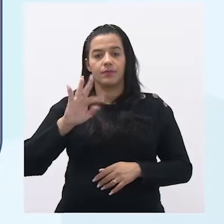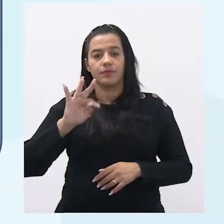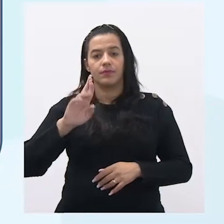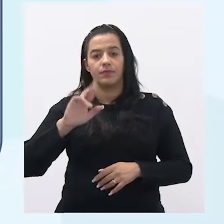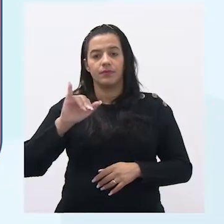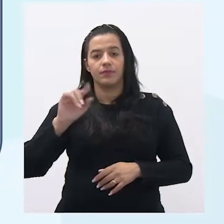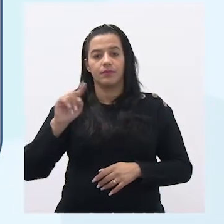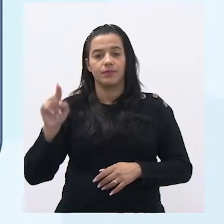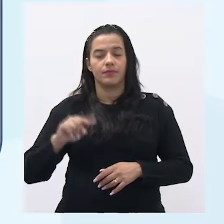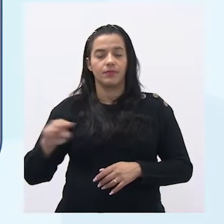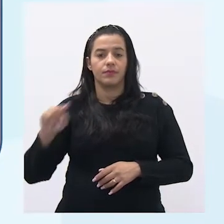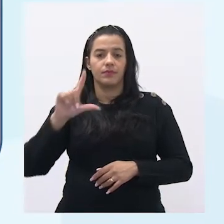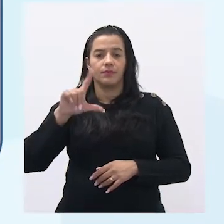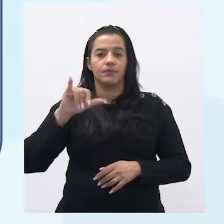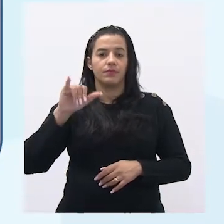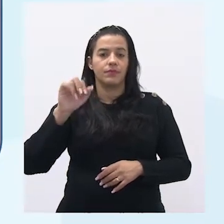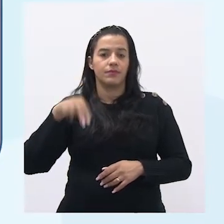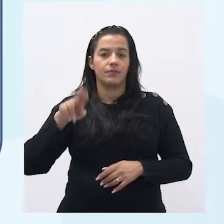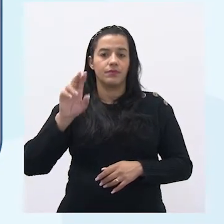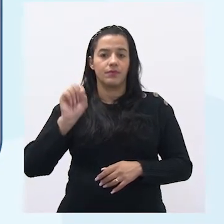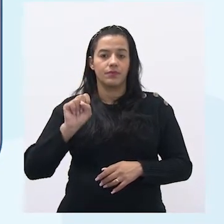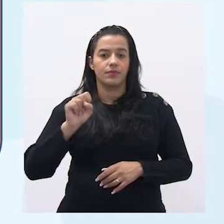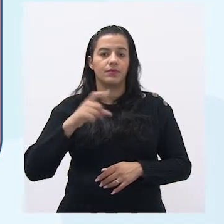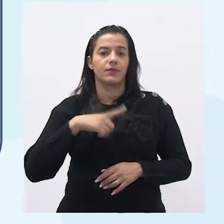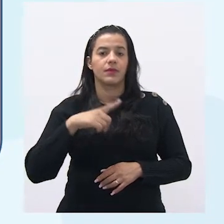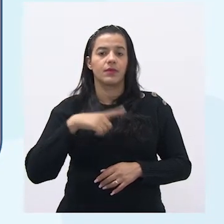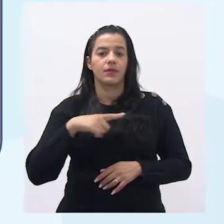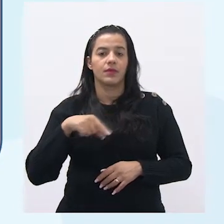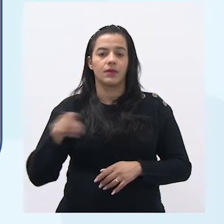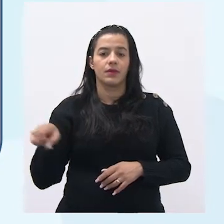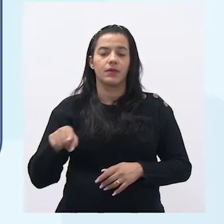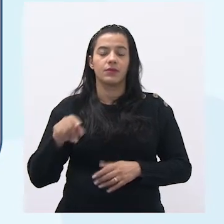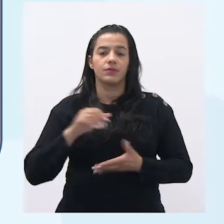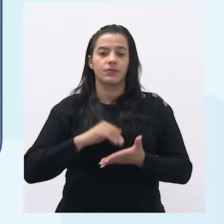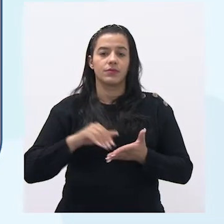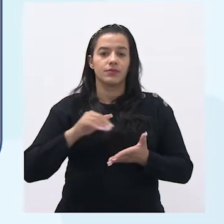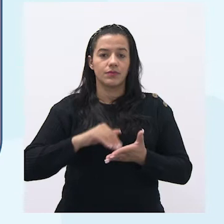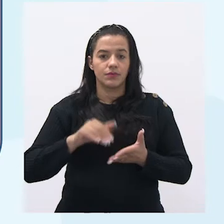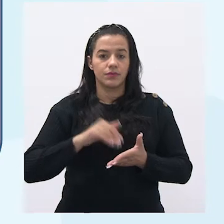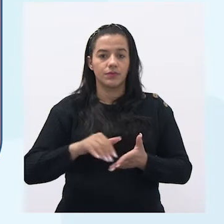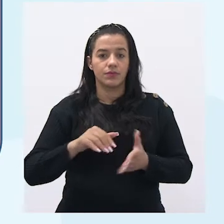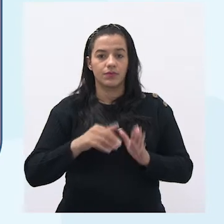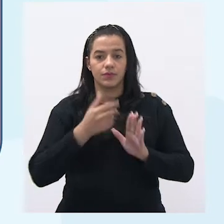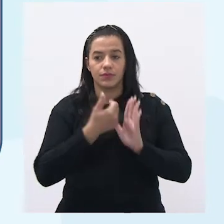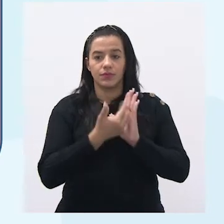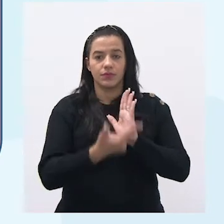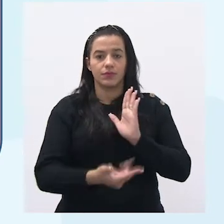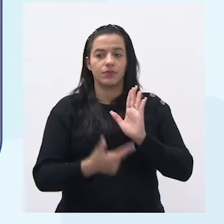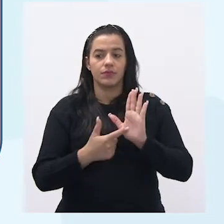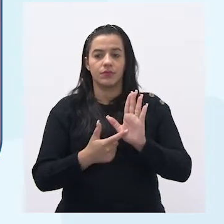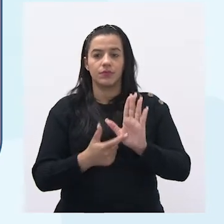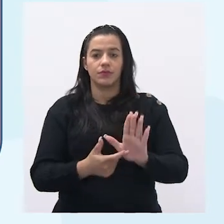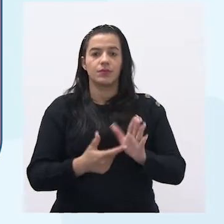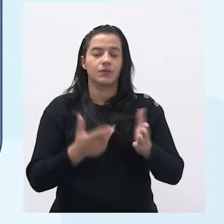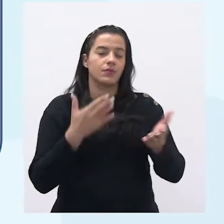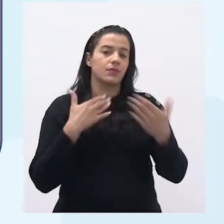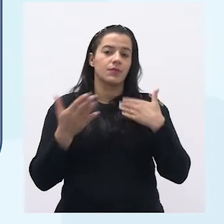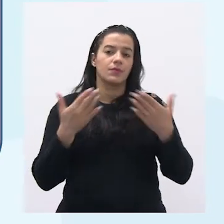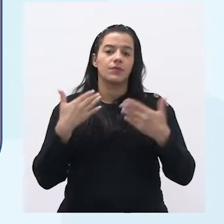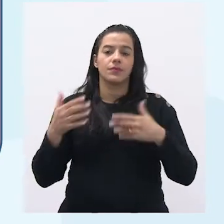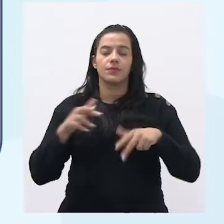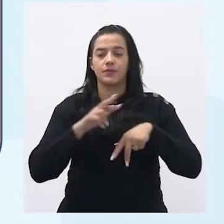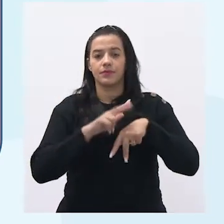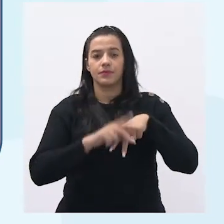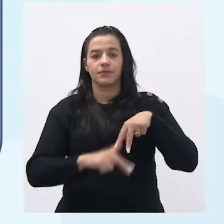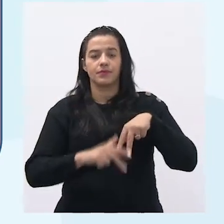participou, inclusive, do escritório de evidências, e aí ela trouxe uma contribuição discutindo essas questões de gênero.